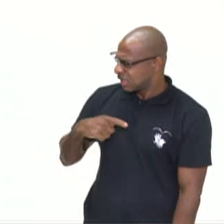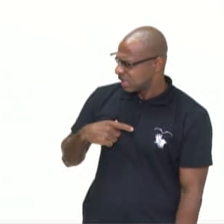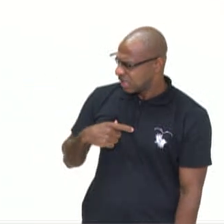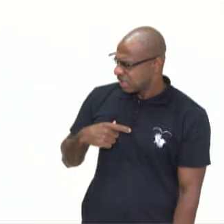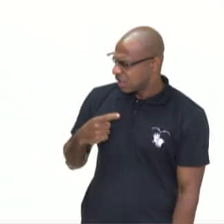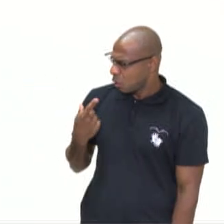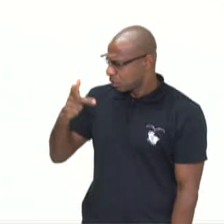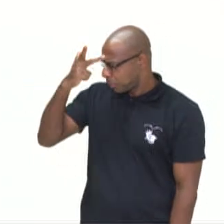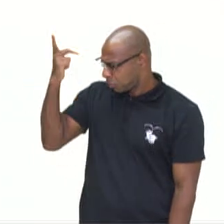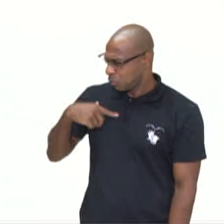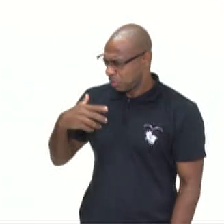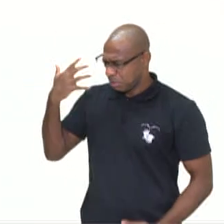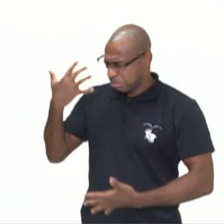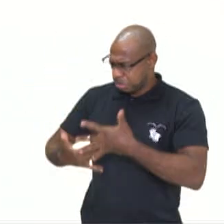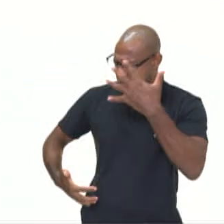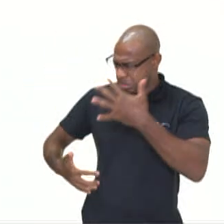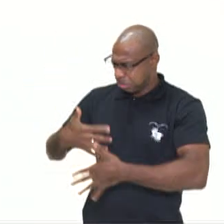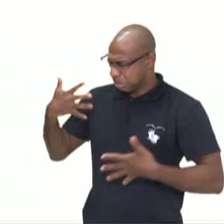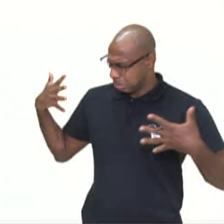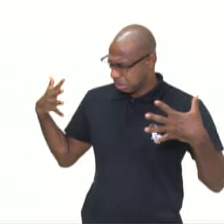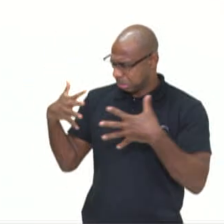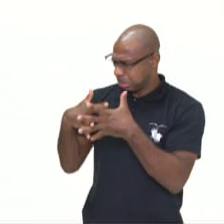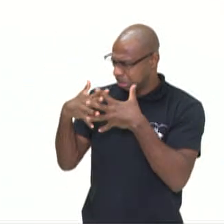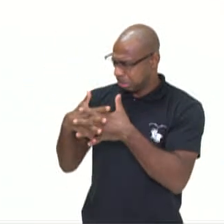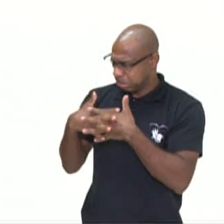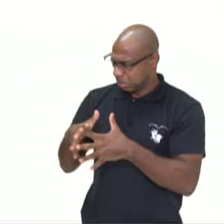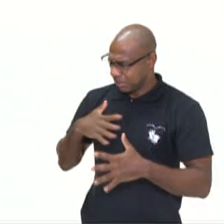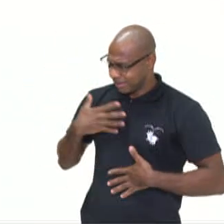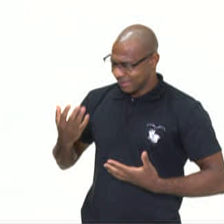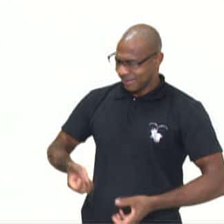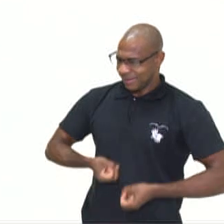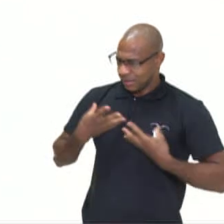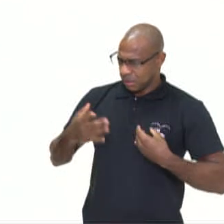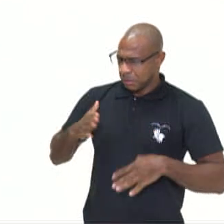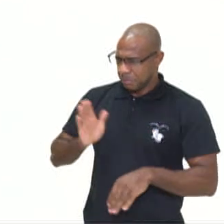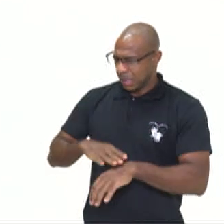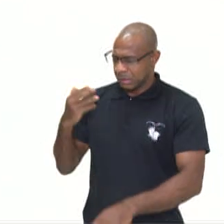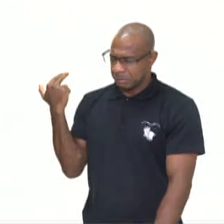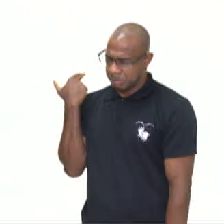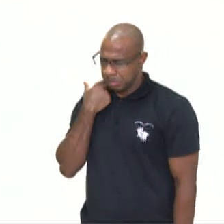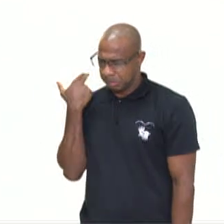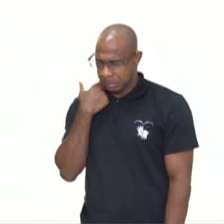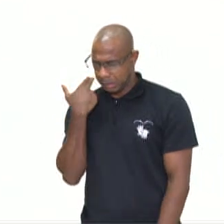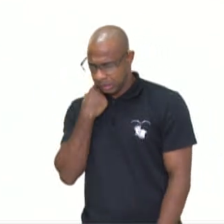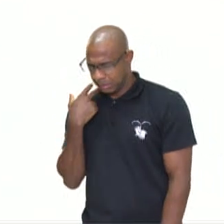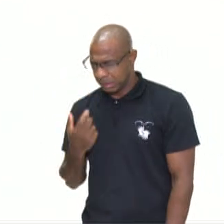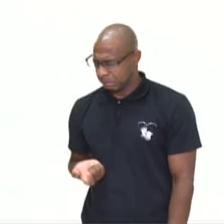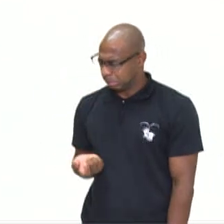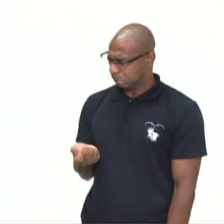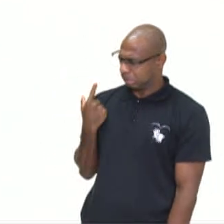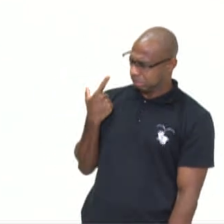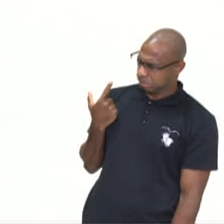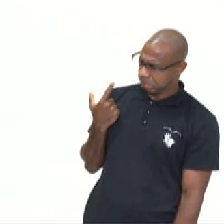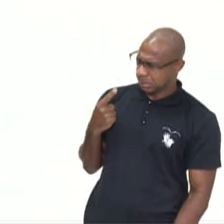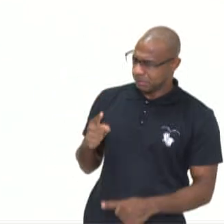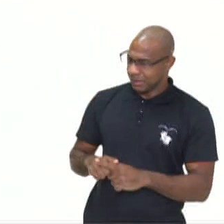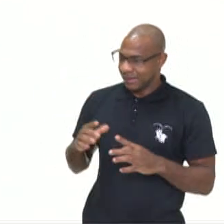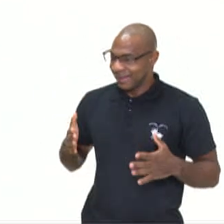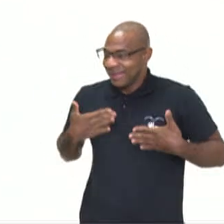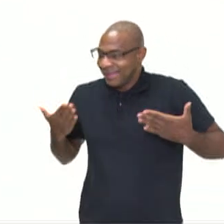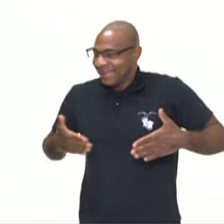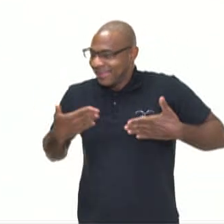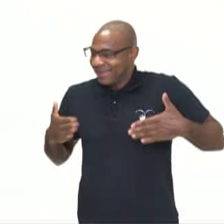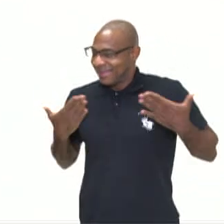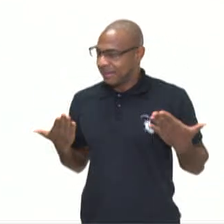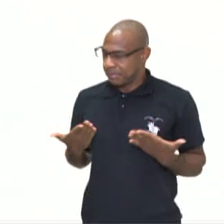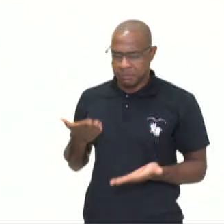atrapalhada, mais confusa, mais entusiasmada, mais preguiçosa, mais esquisita, mais animada,